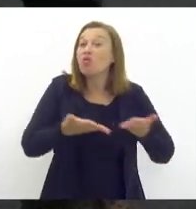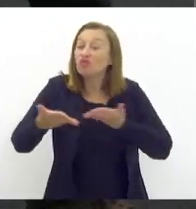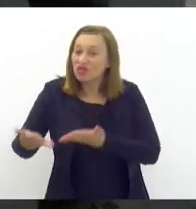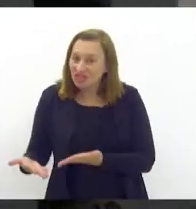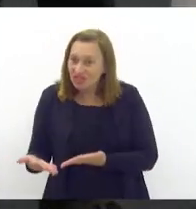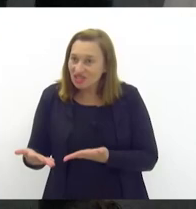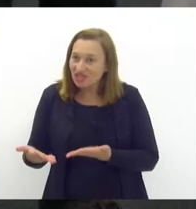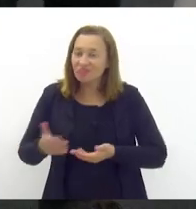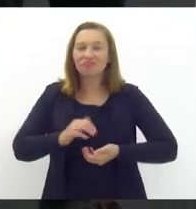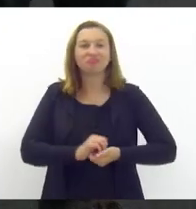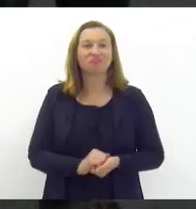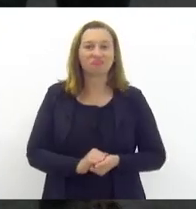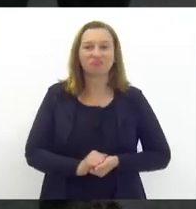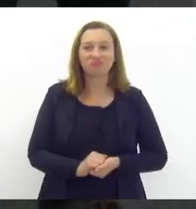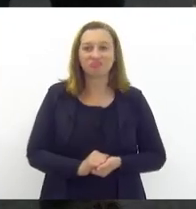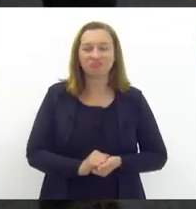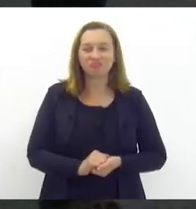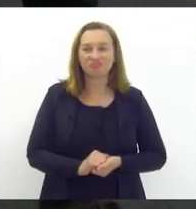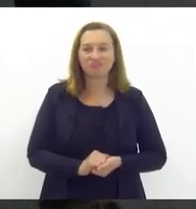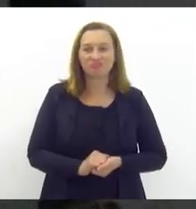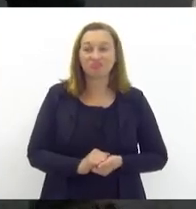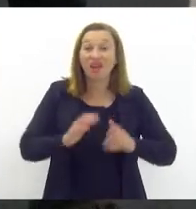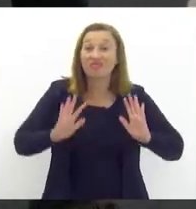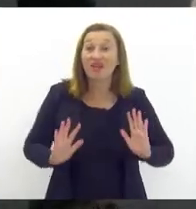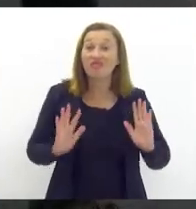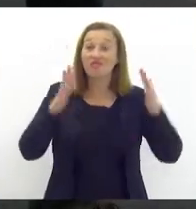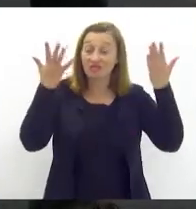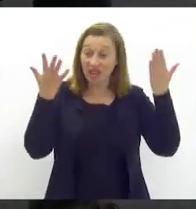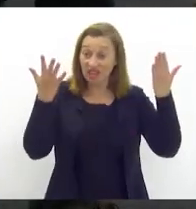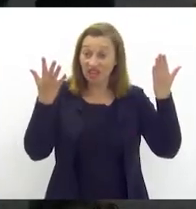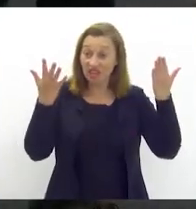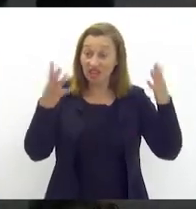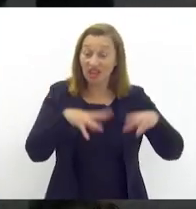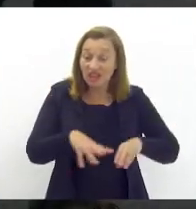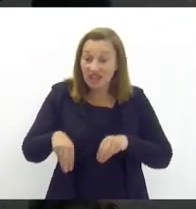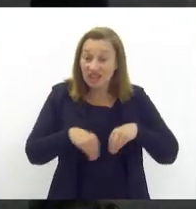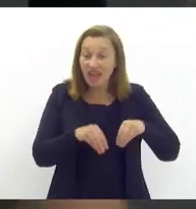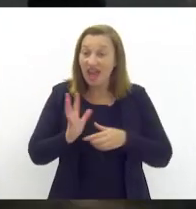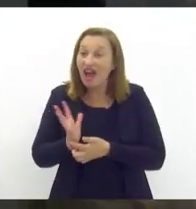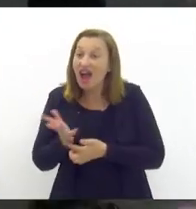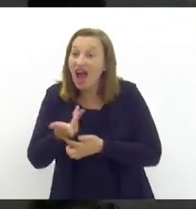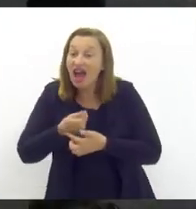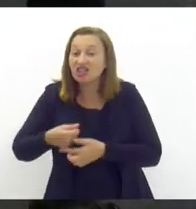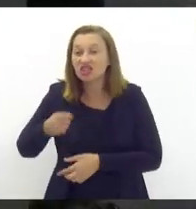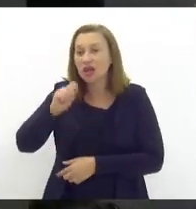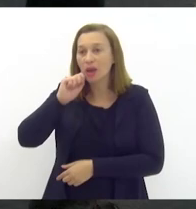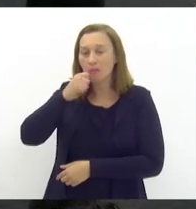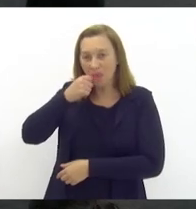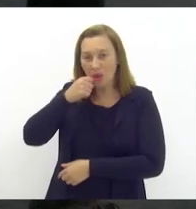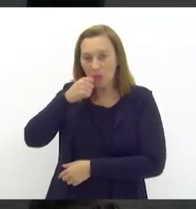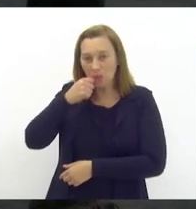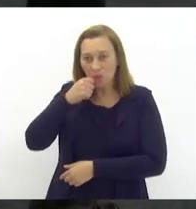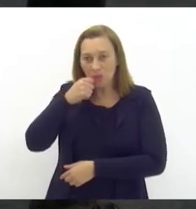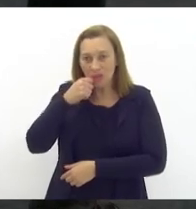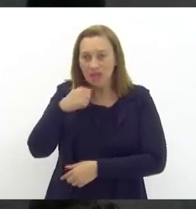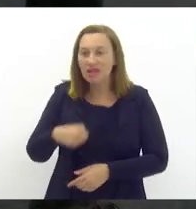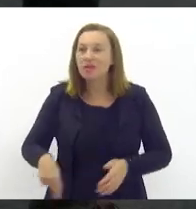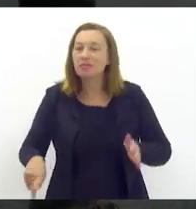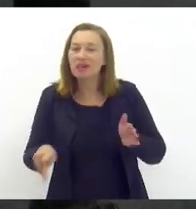participar do Festival Por Terra, Arte e Pão, que fazem parte